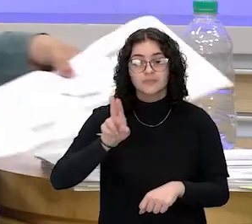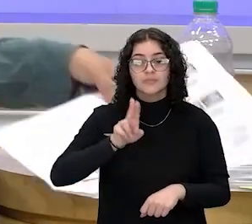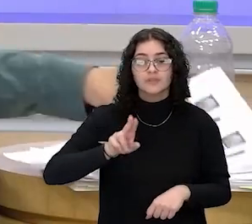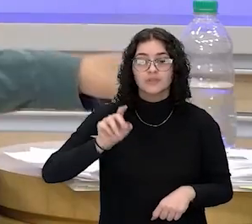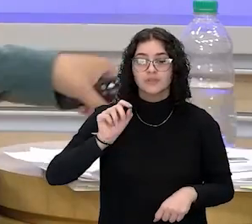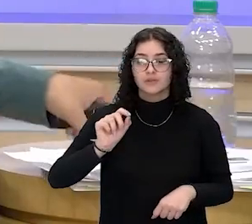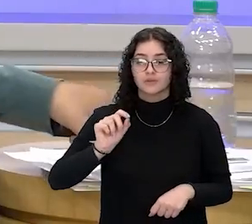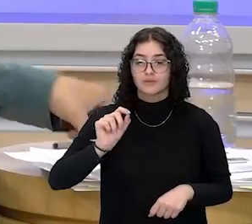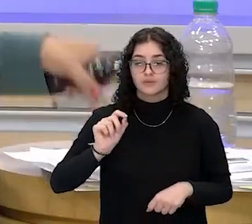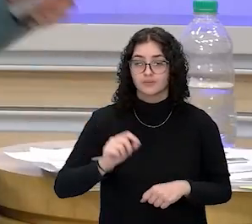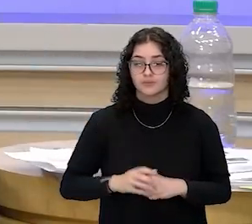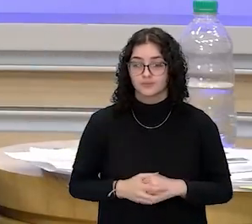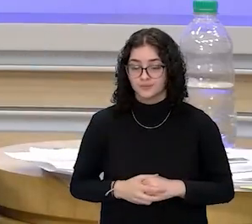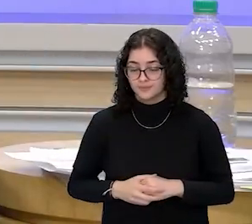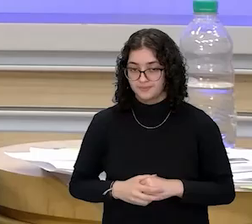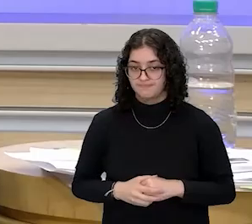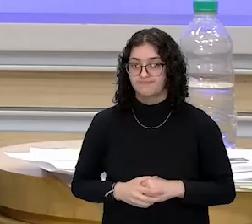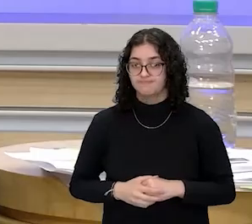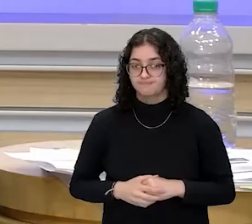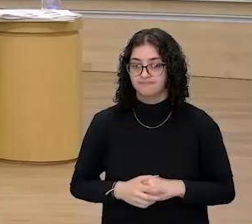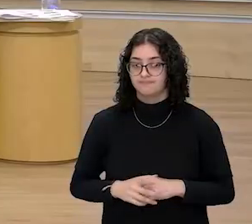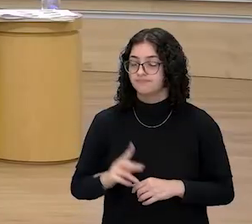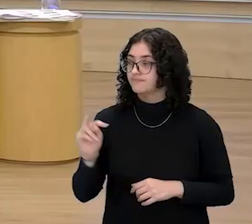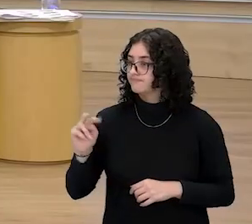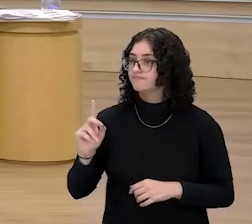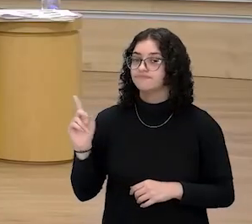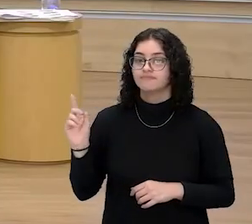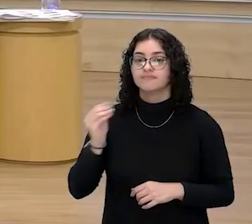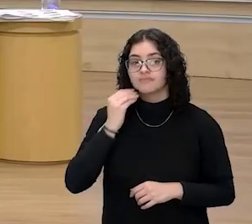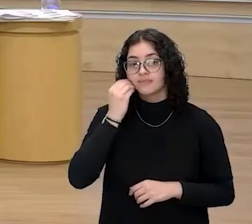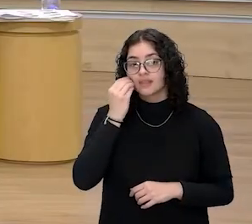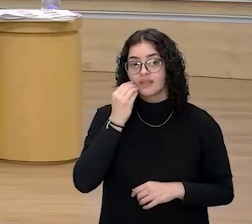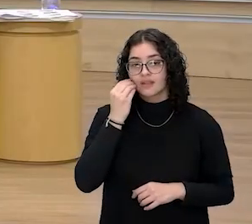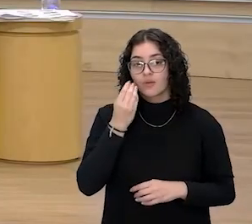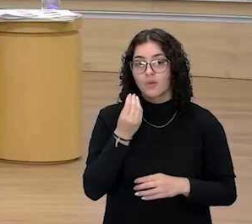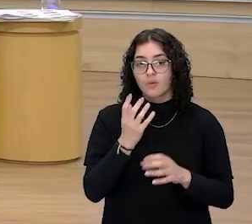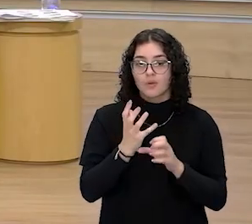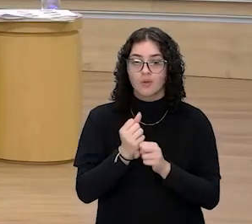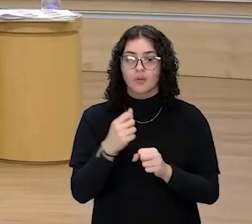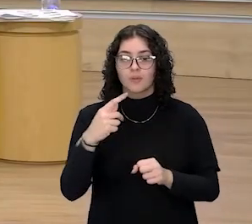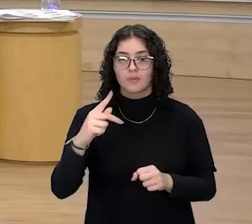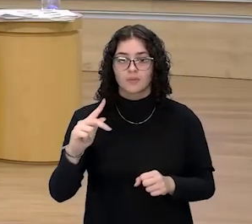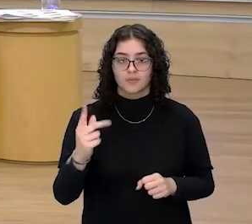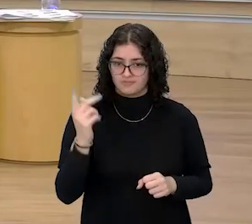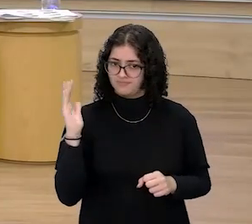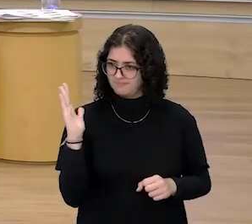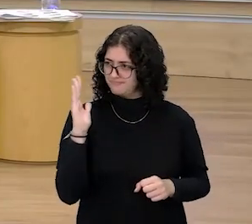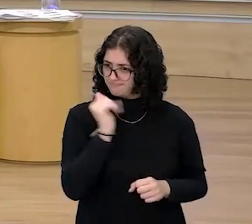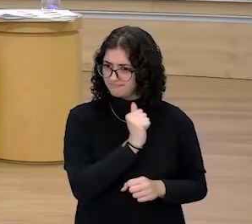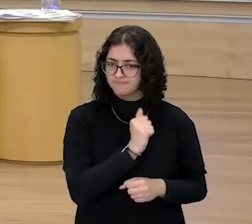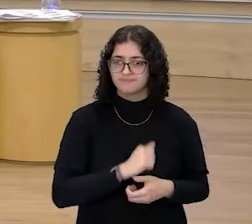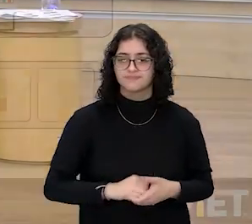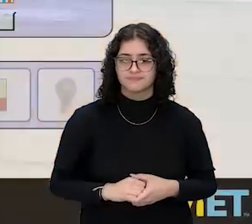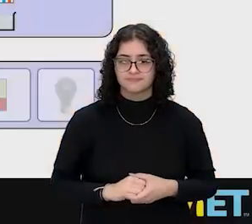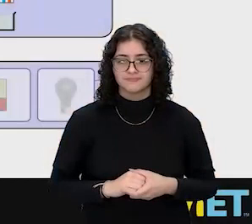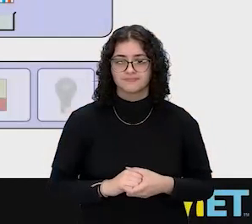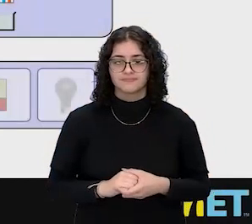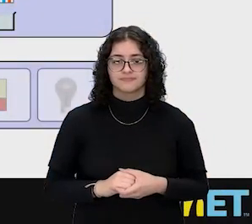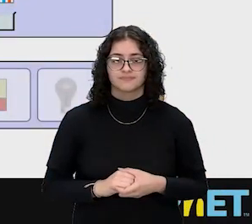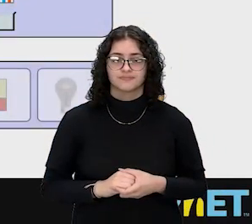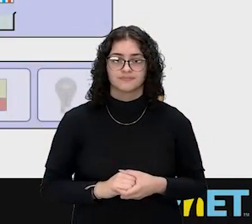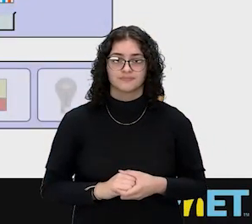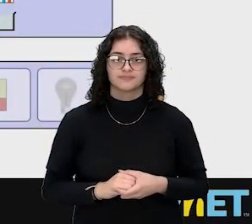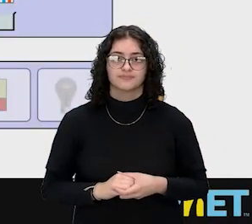o simulador FET Colorado para a gente calcular o pH. Vamos lá? Então, olha só,